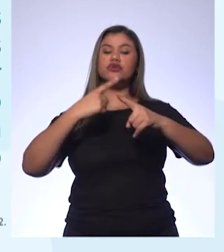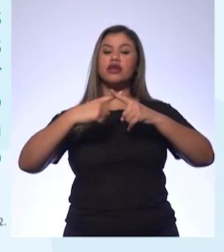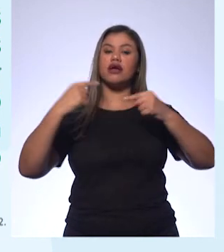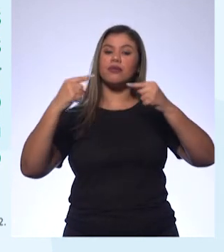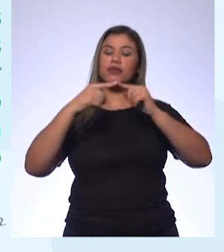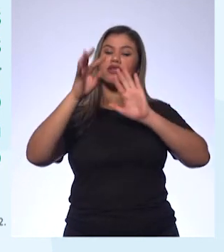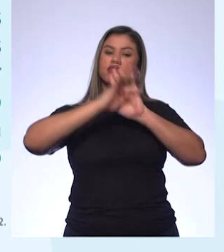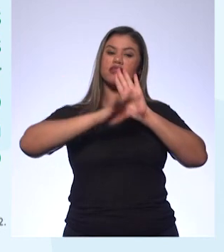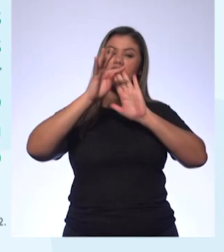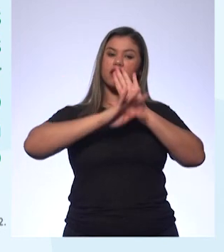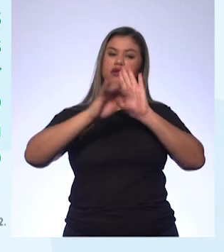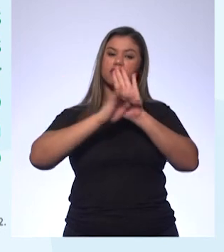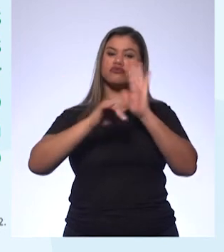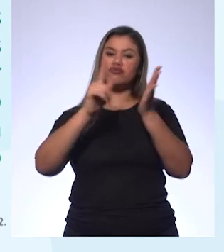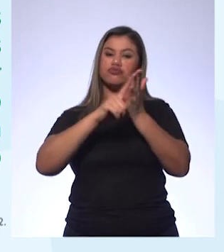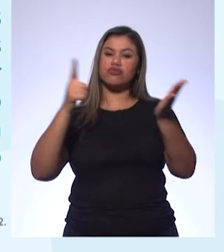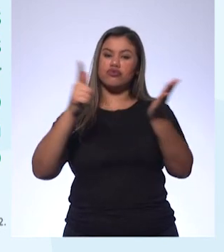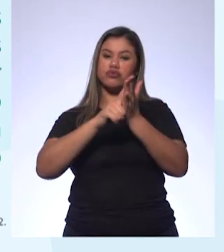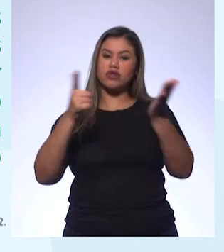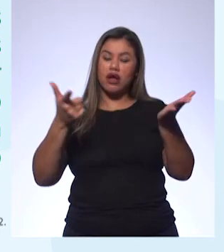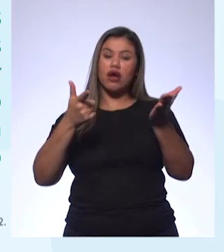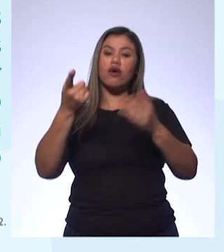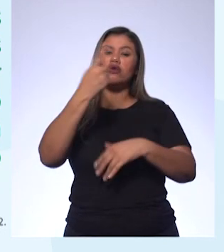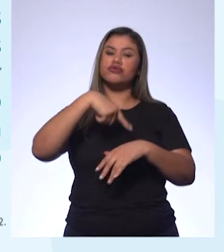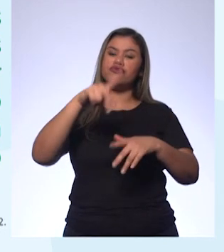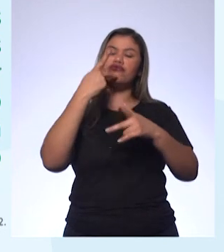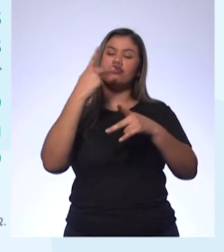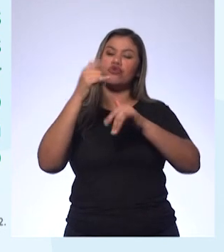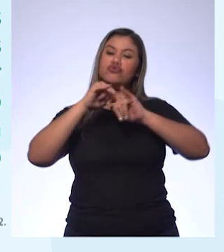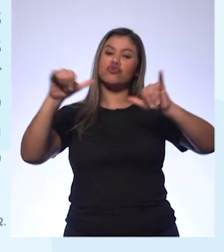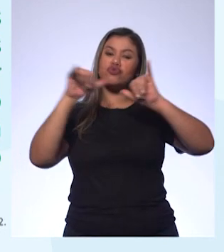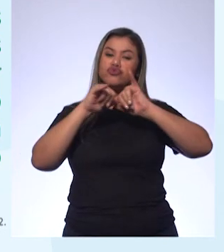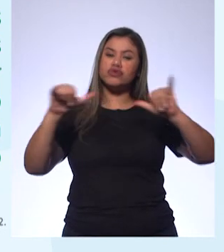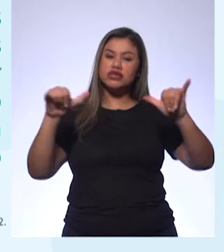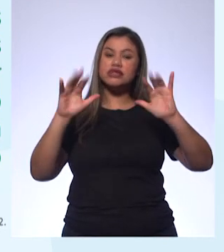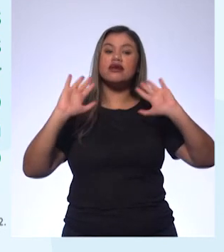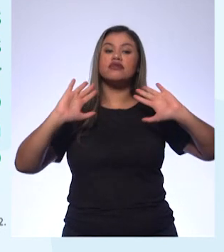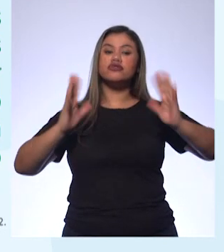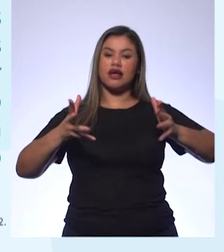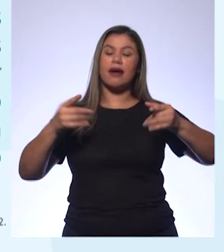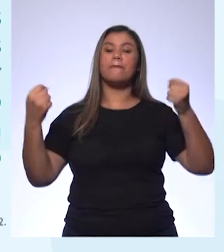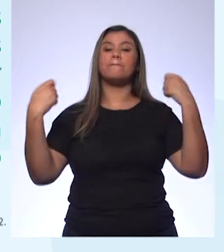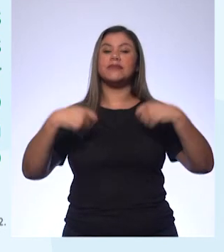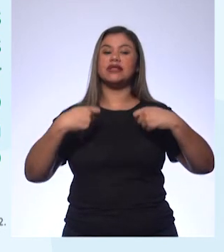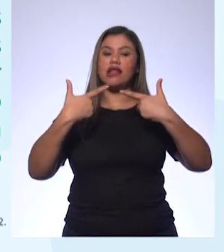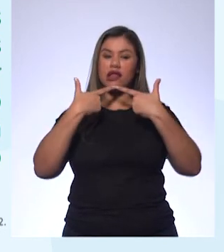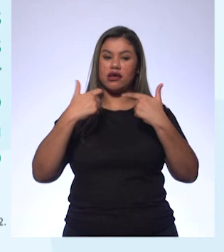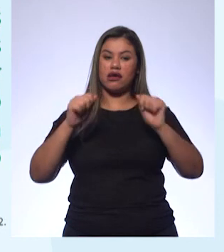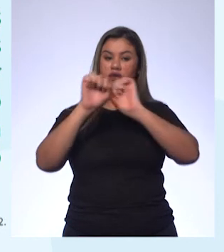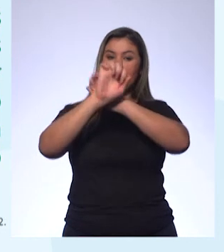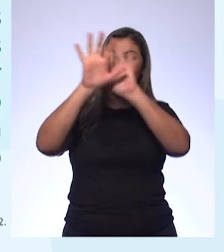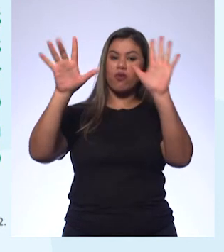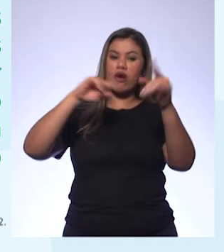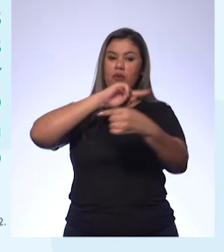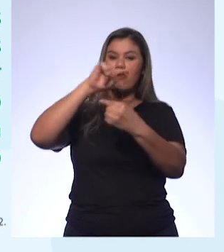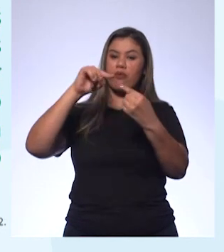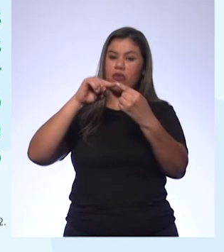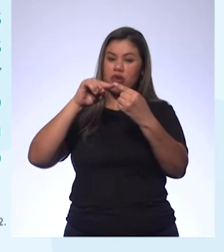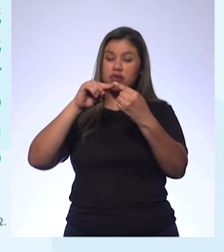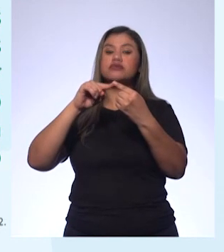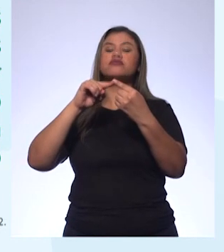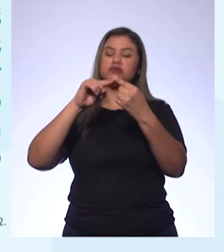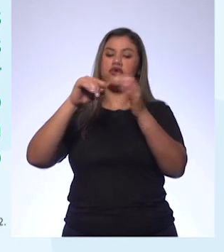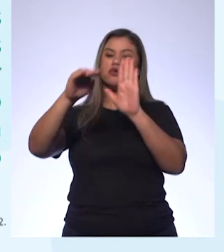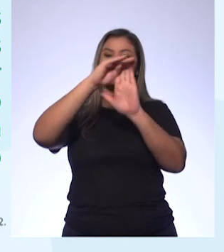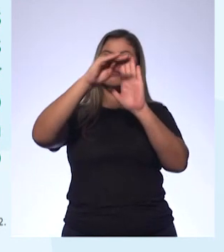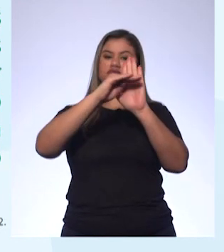texto jornalístico, né, uma notícia, já repetimos várias vezes aqui que a notícia ela precisa ter uma linguagem clara, objetiva, mas sim,